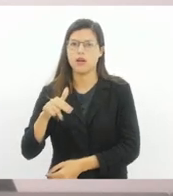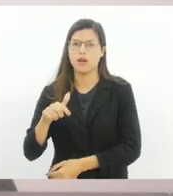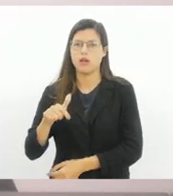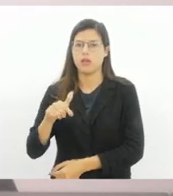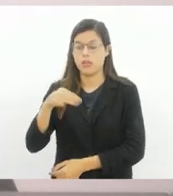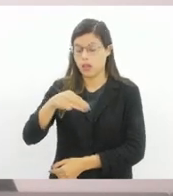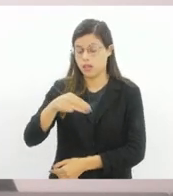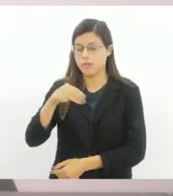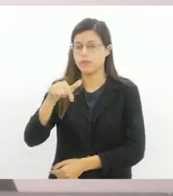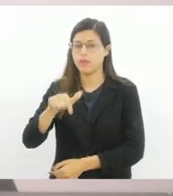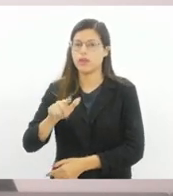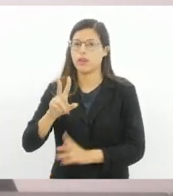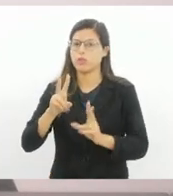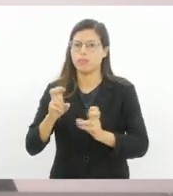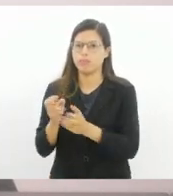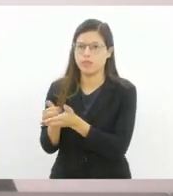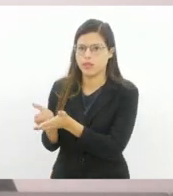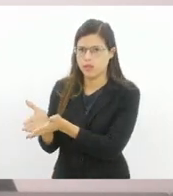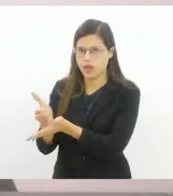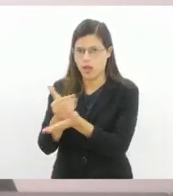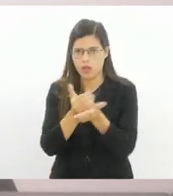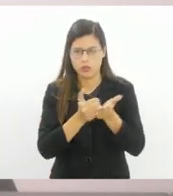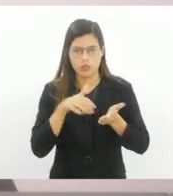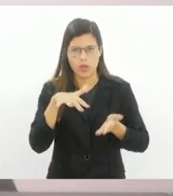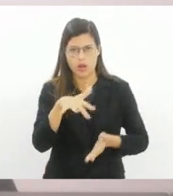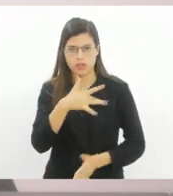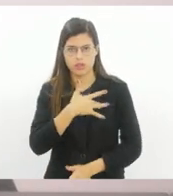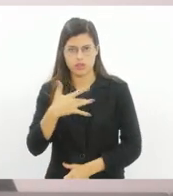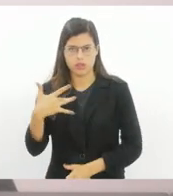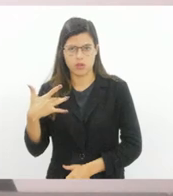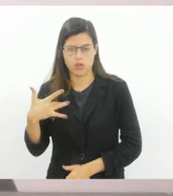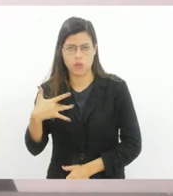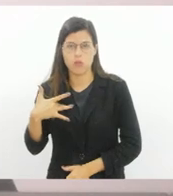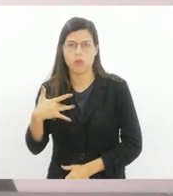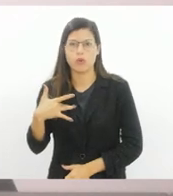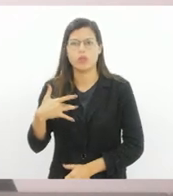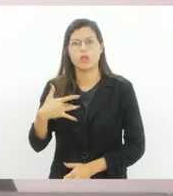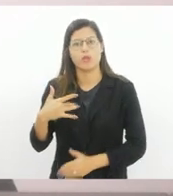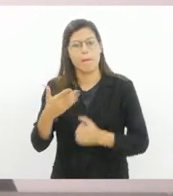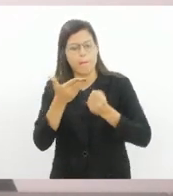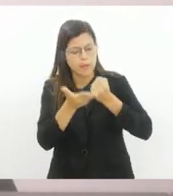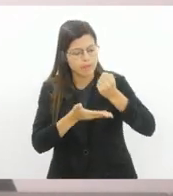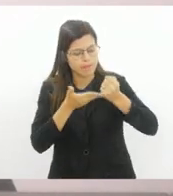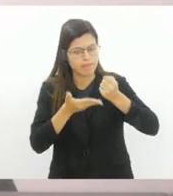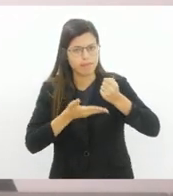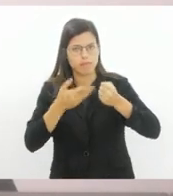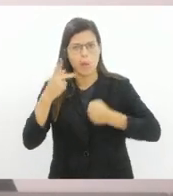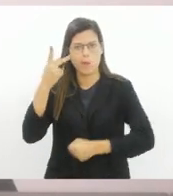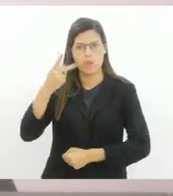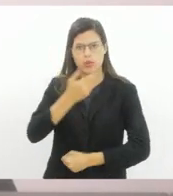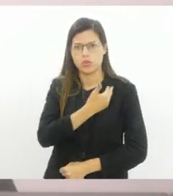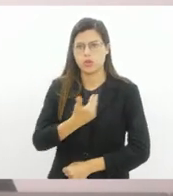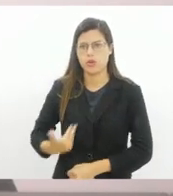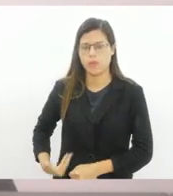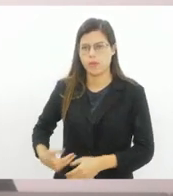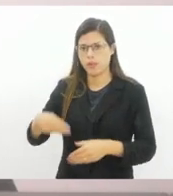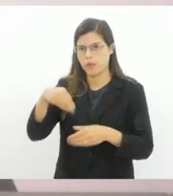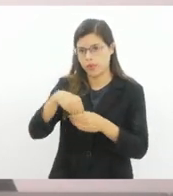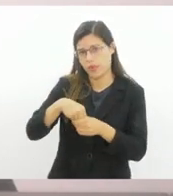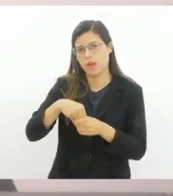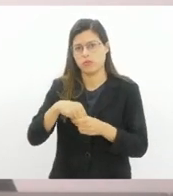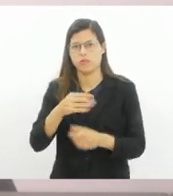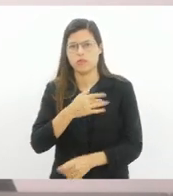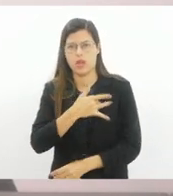produção de dados epidemiológicos para o setor saúde para embasar políticas públicas dentro e fora do setor